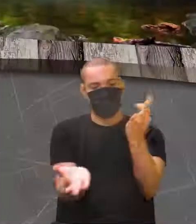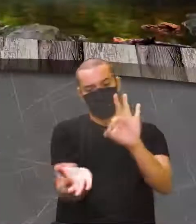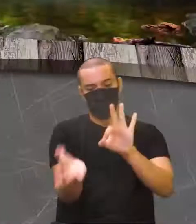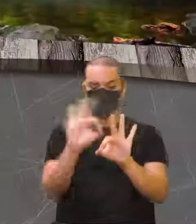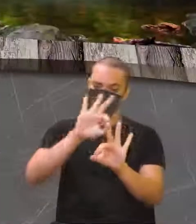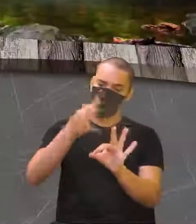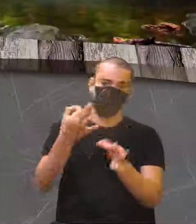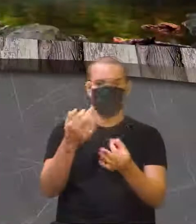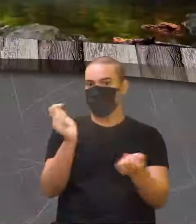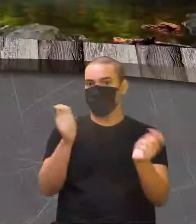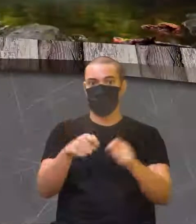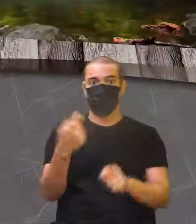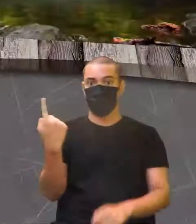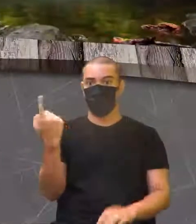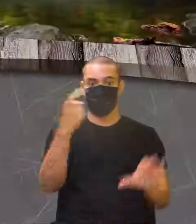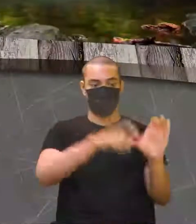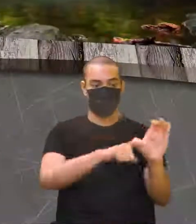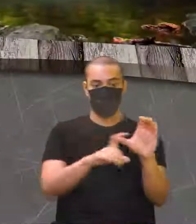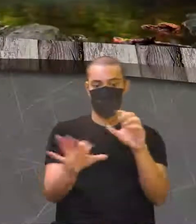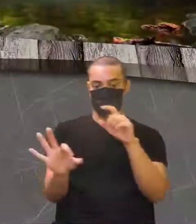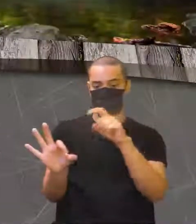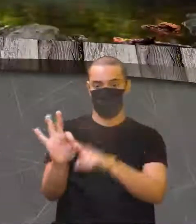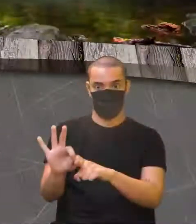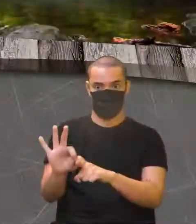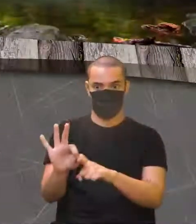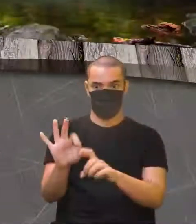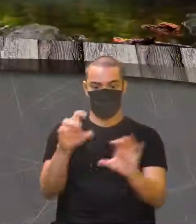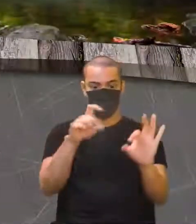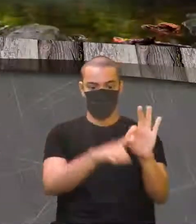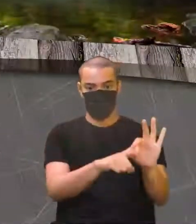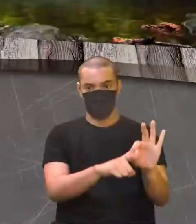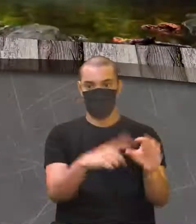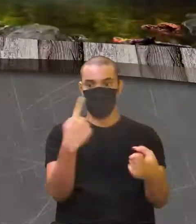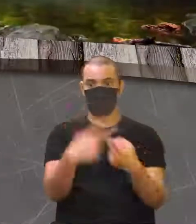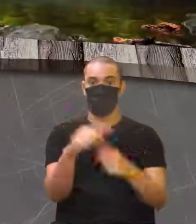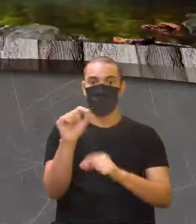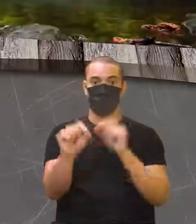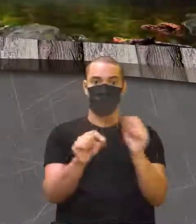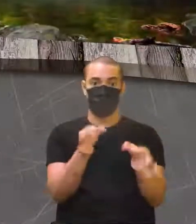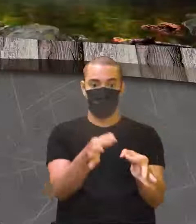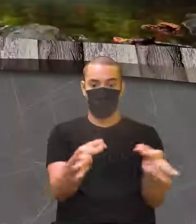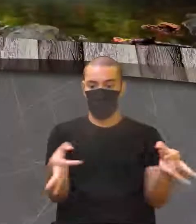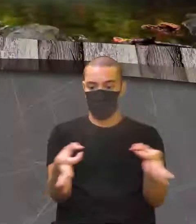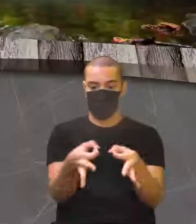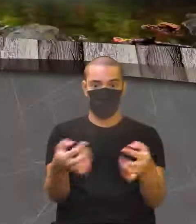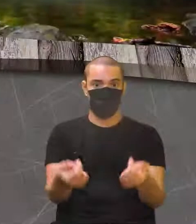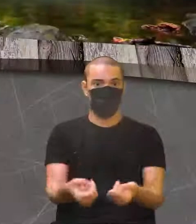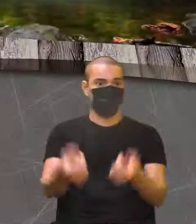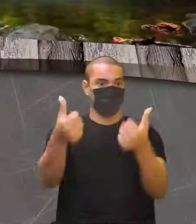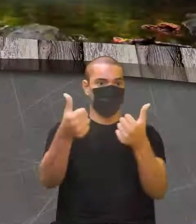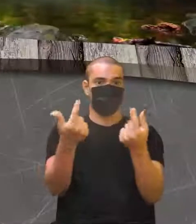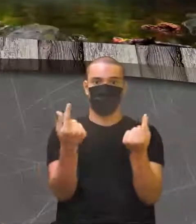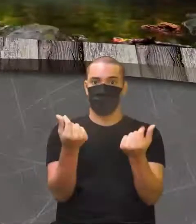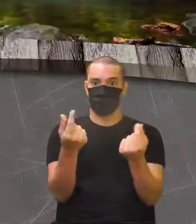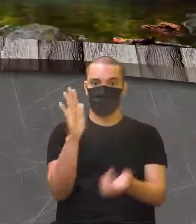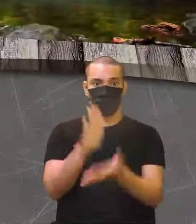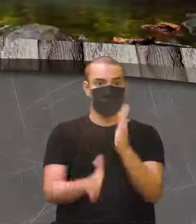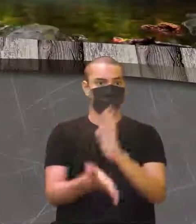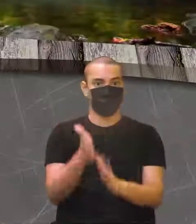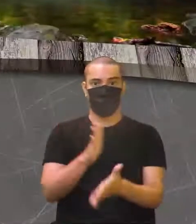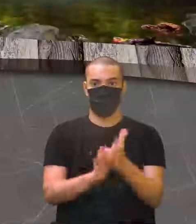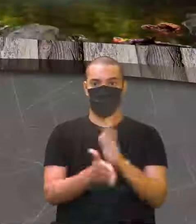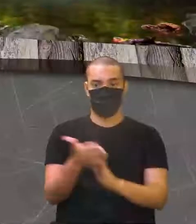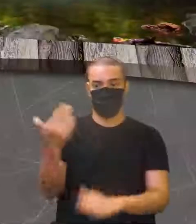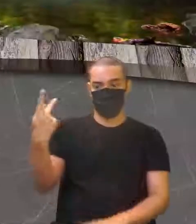dar coroa. Um evento está dependendo do outro. Quando você, por exemplo, tem duas moedas, são eventos independentes. Cada uma vai